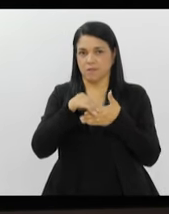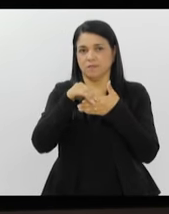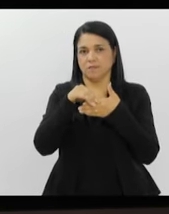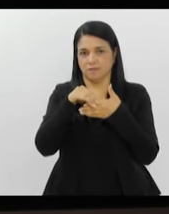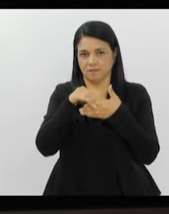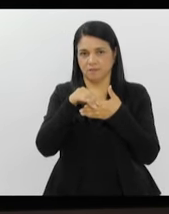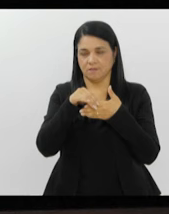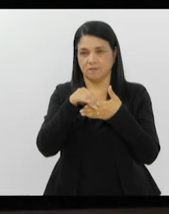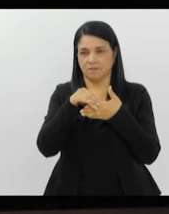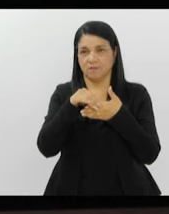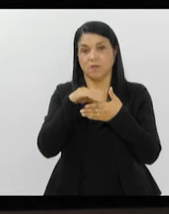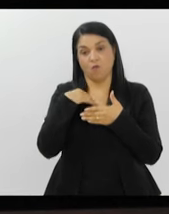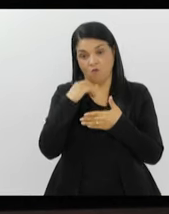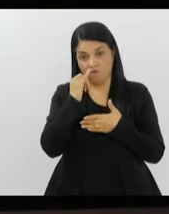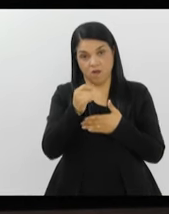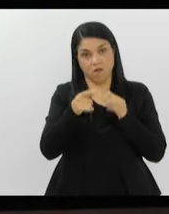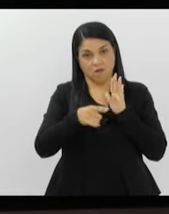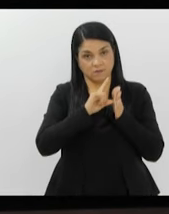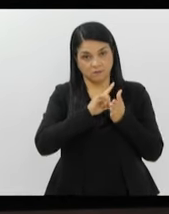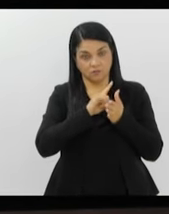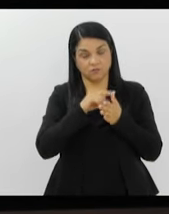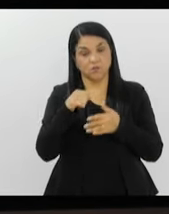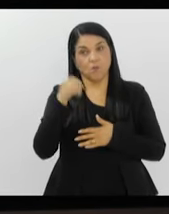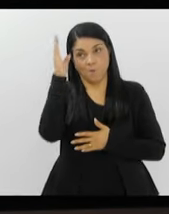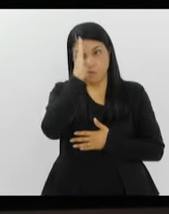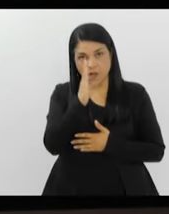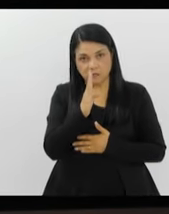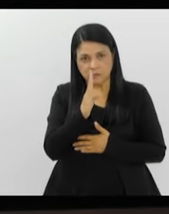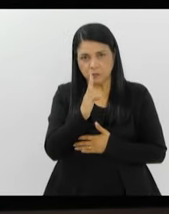esquerda o Brasil é um gigante